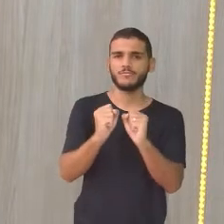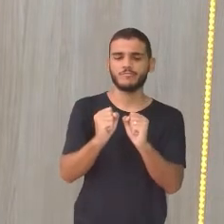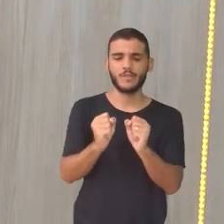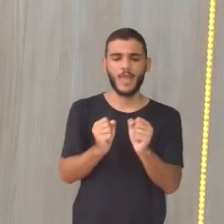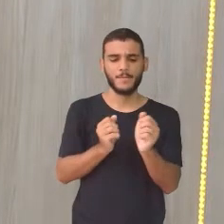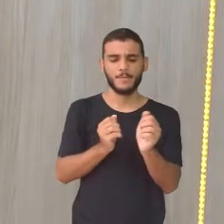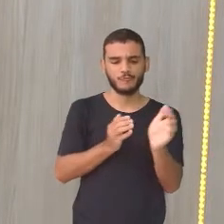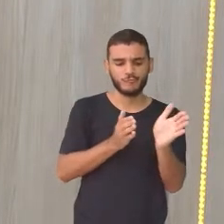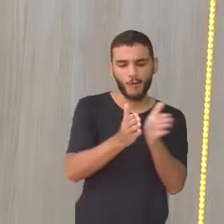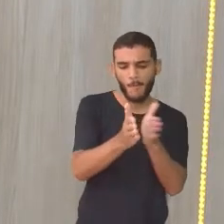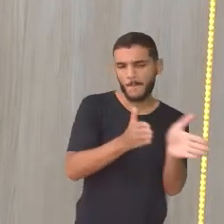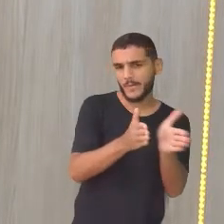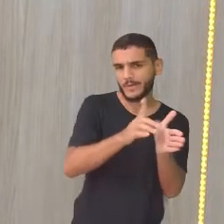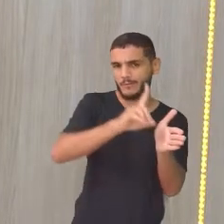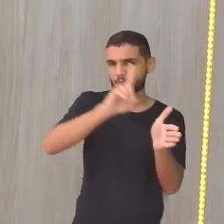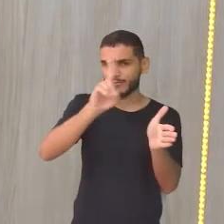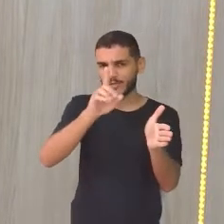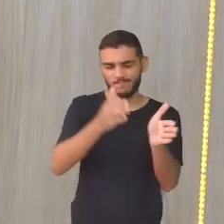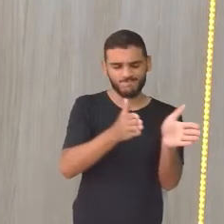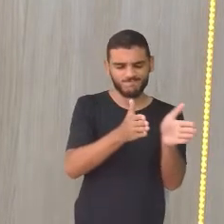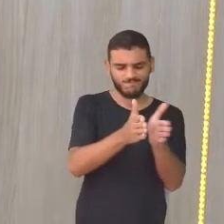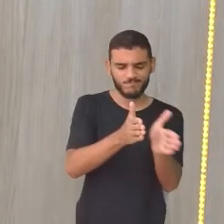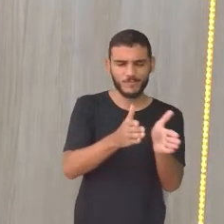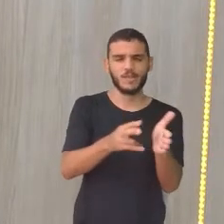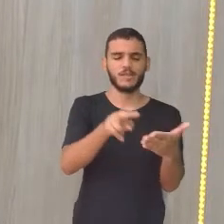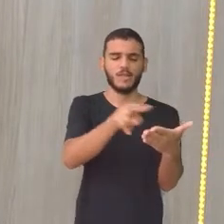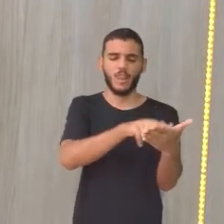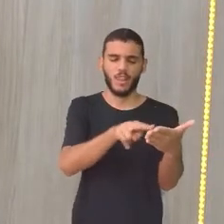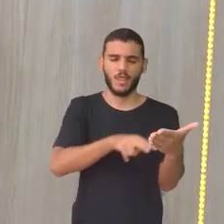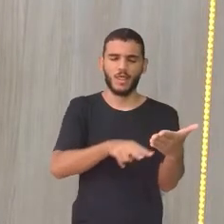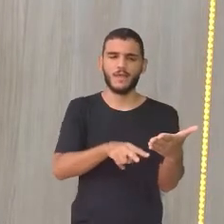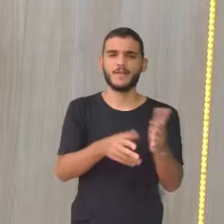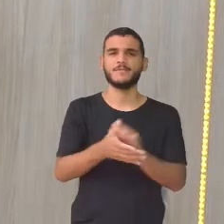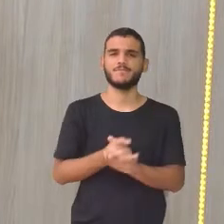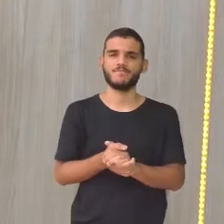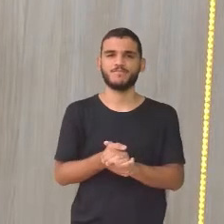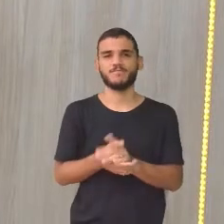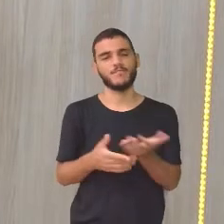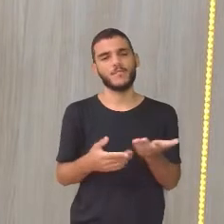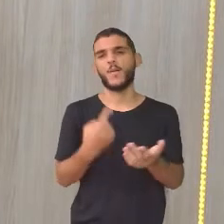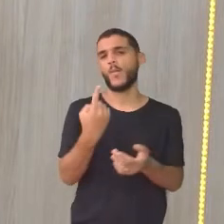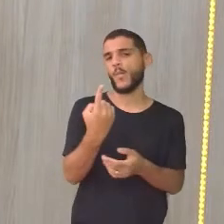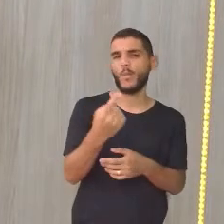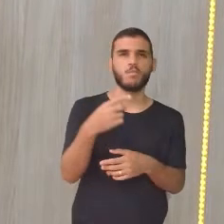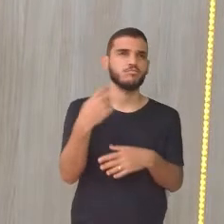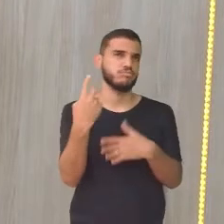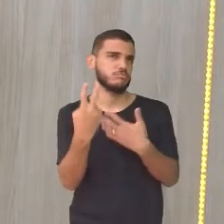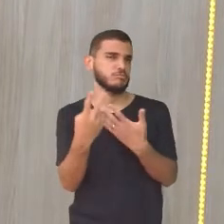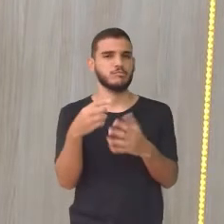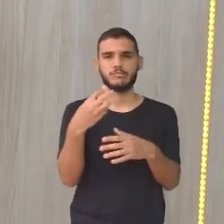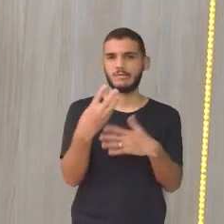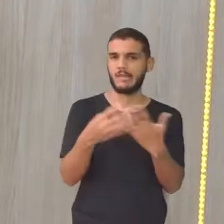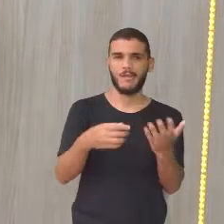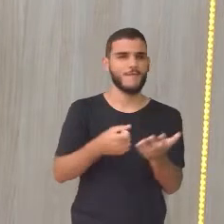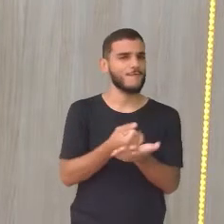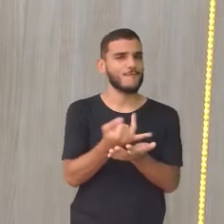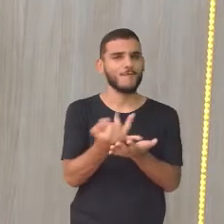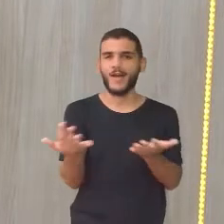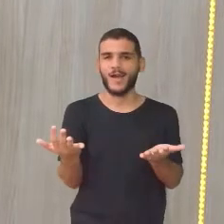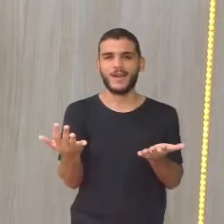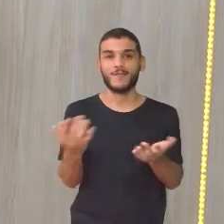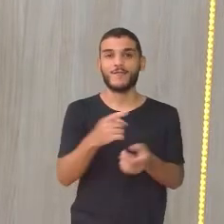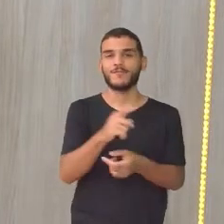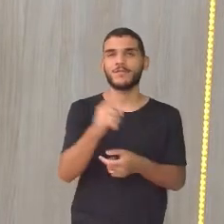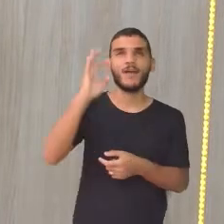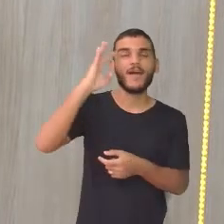minutos. Daqui a pouco estamos reservando 1 hora, 2 horas de leitura. E aí você